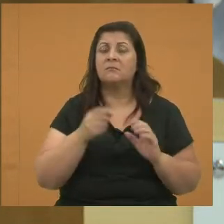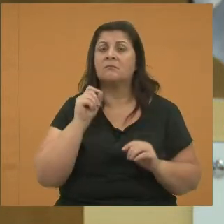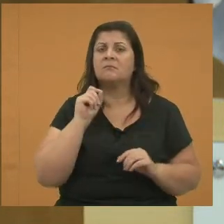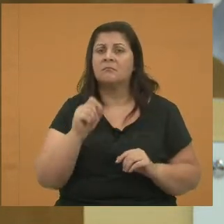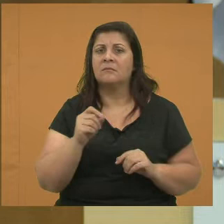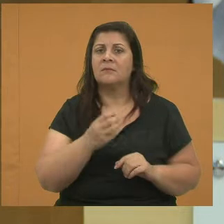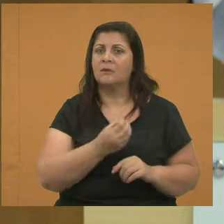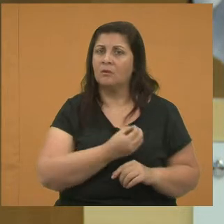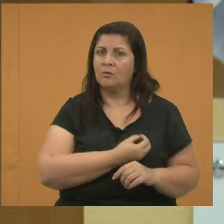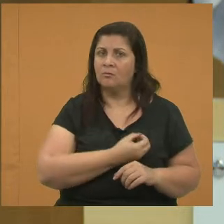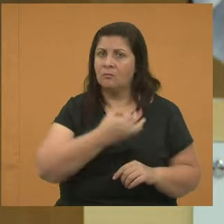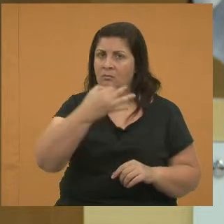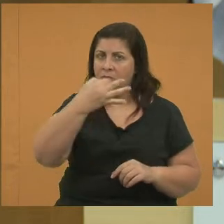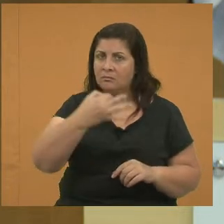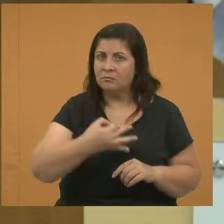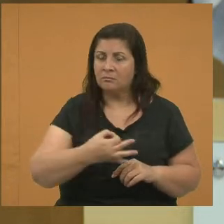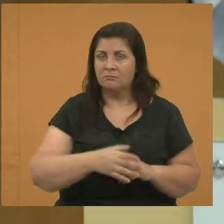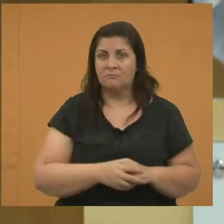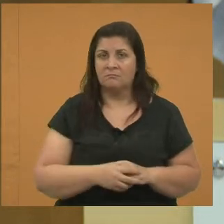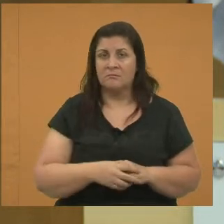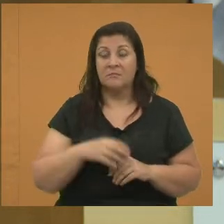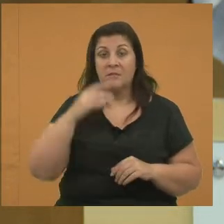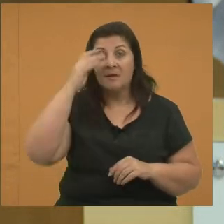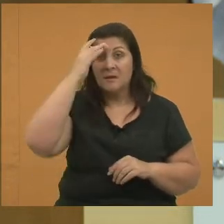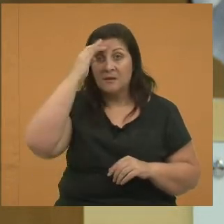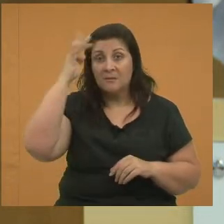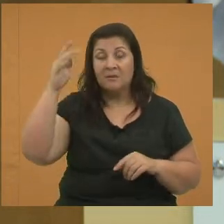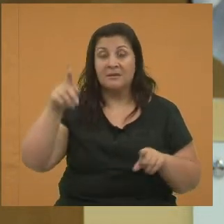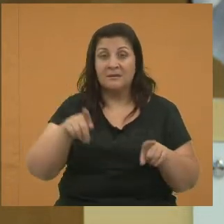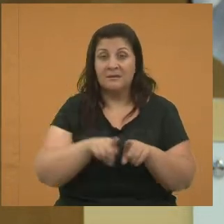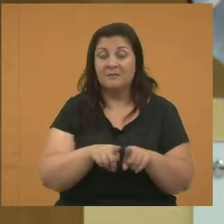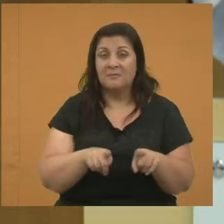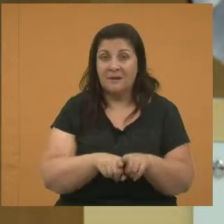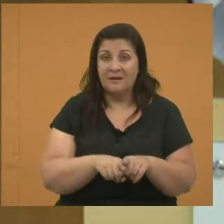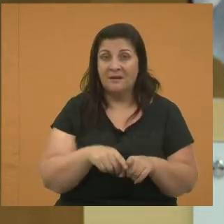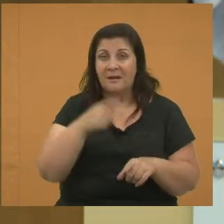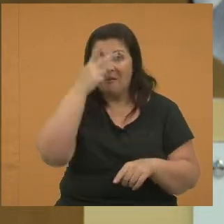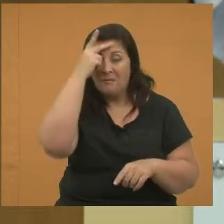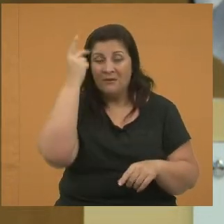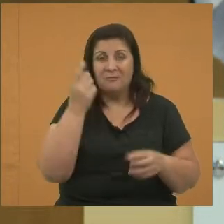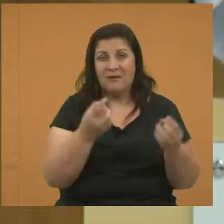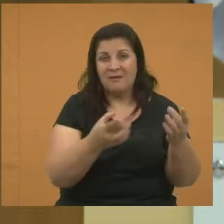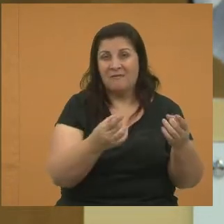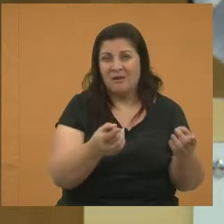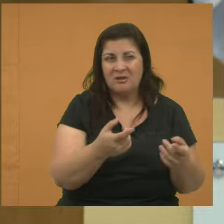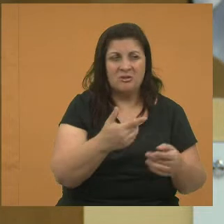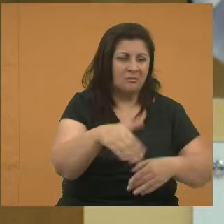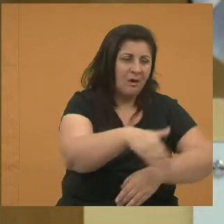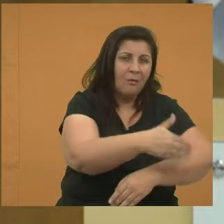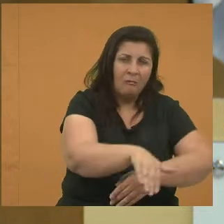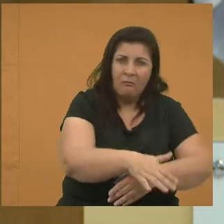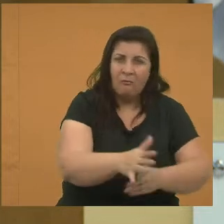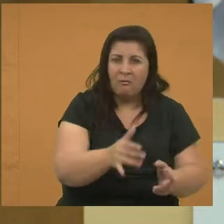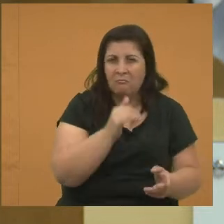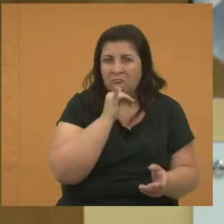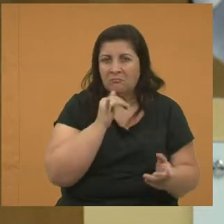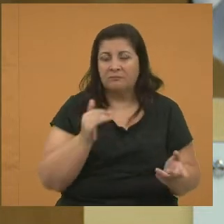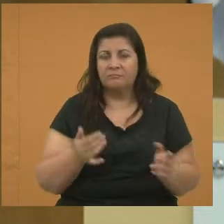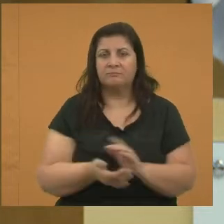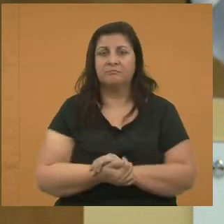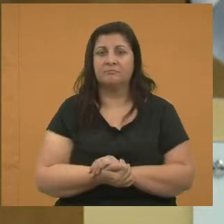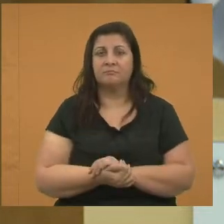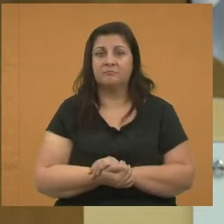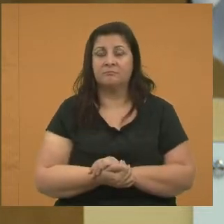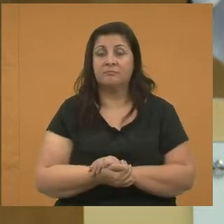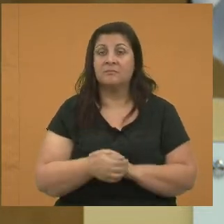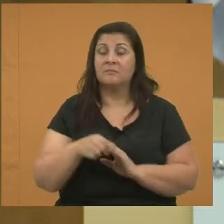né, formais. Imagina também os números informais. E perceba o seguinte, que em